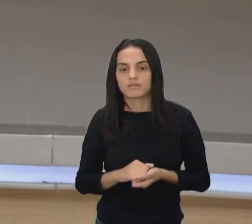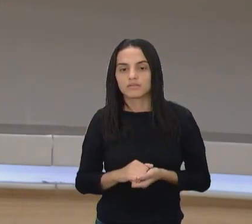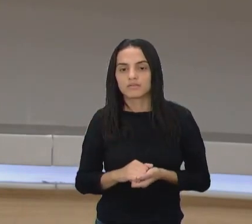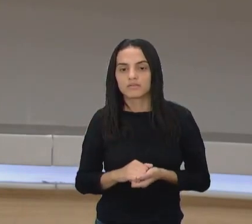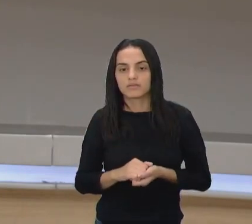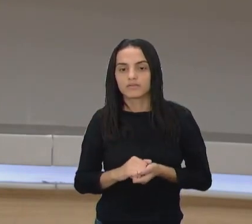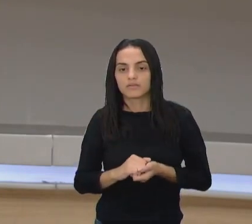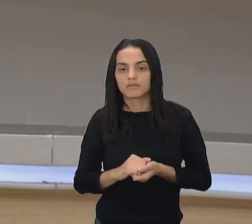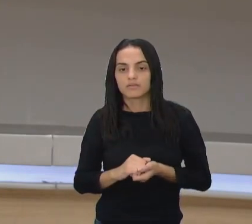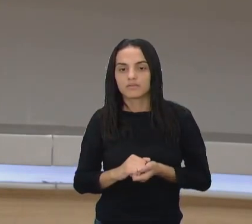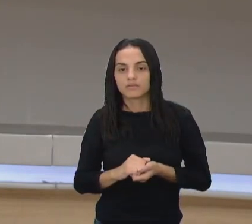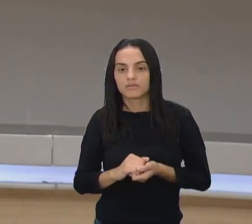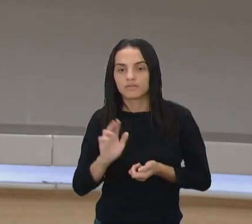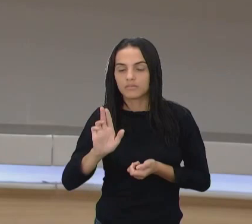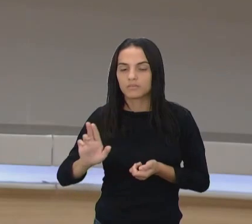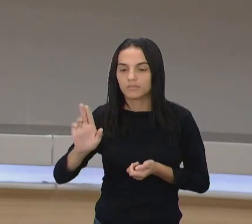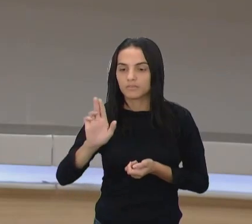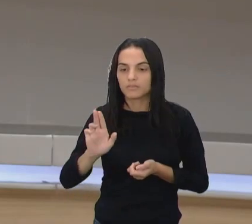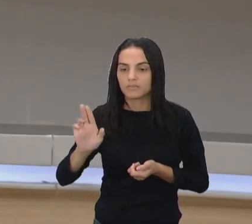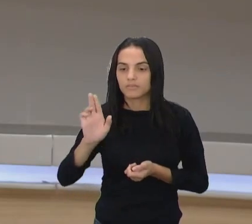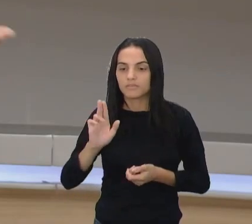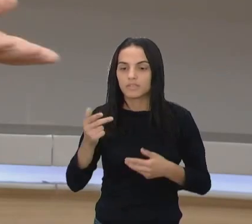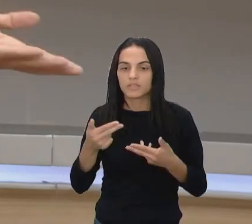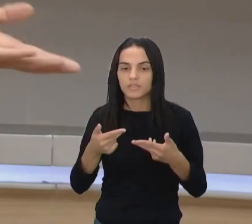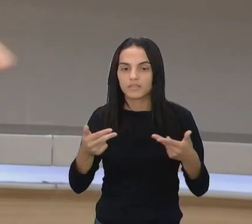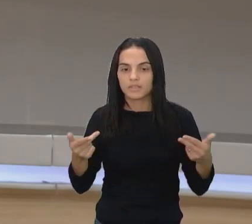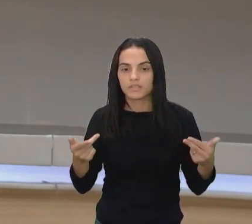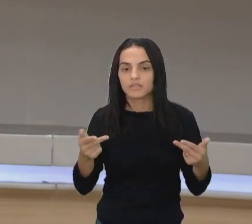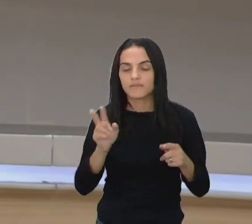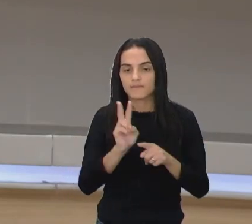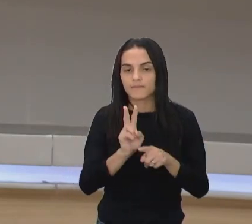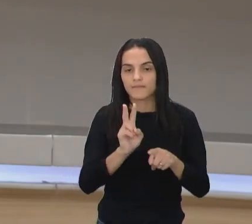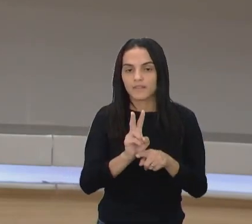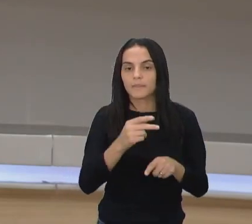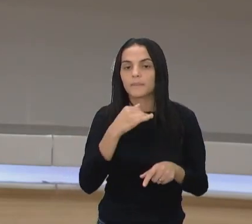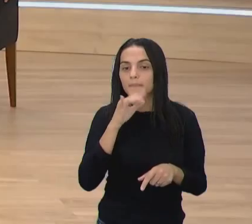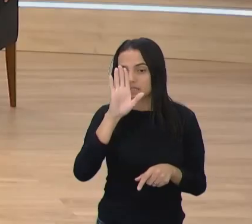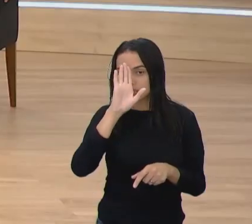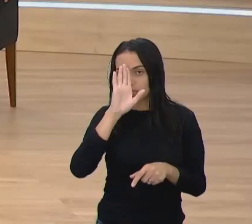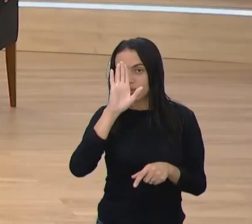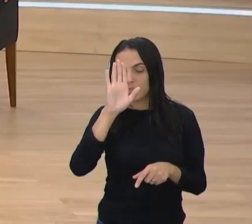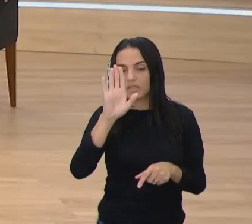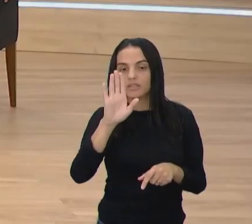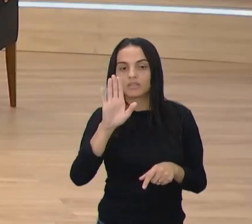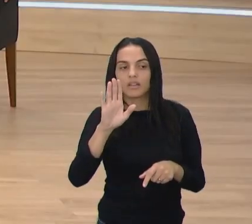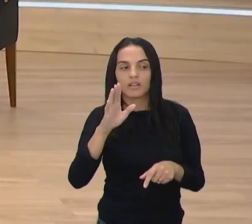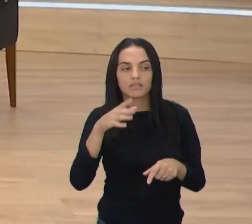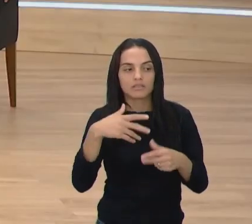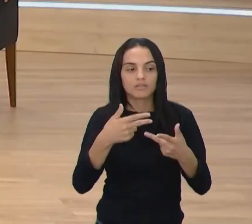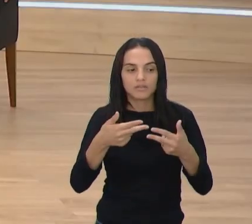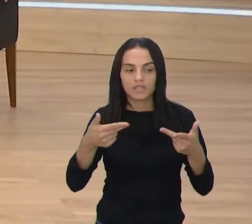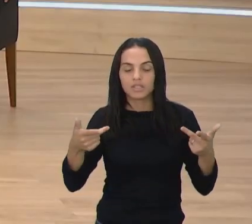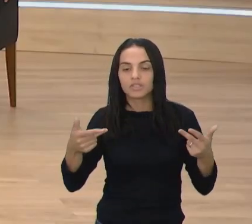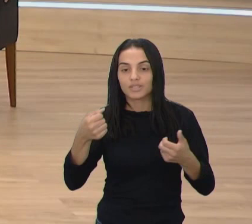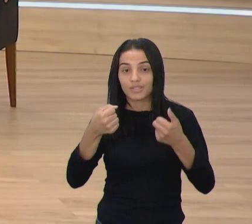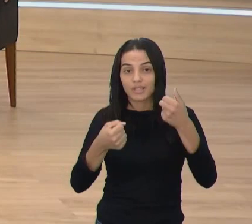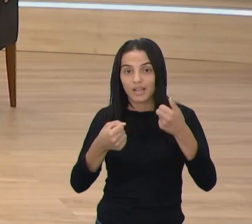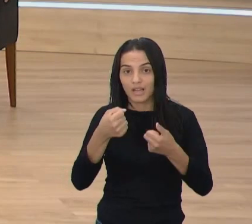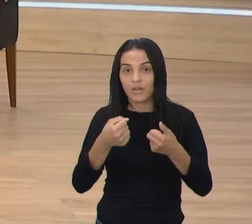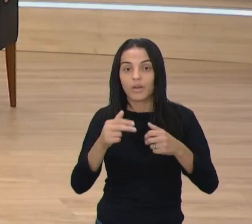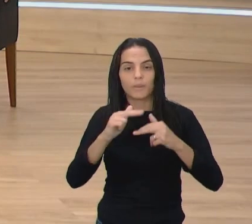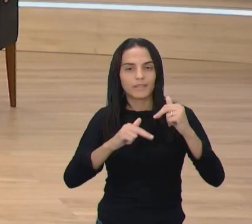o amianto era usado para pensar, quando a gente pensava em coisas resistentes, principalmente nessas peças de carro, que elas sim, têm que ser bem resistentes, exatamente. né? É um material